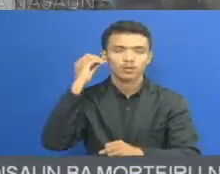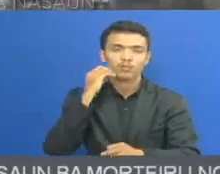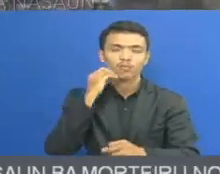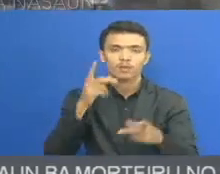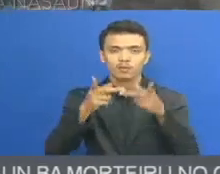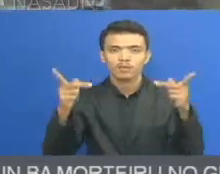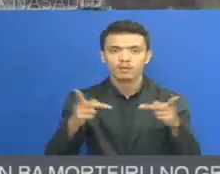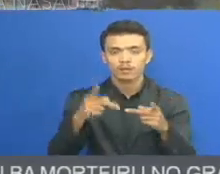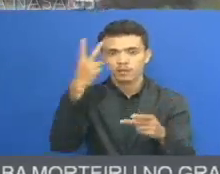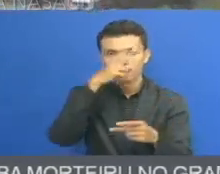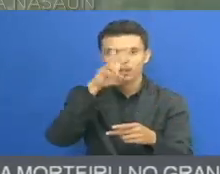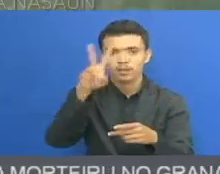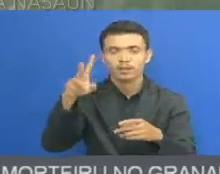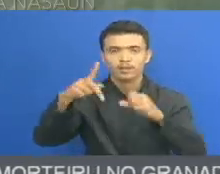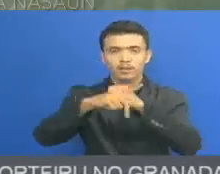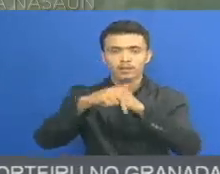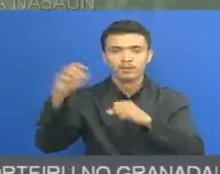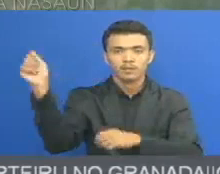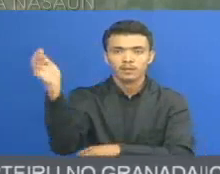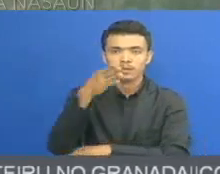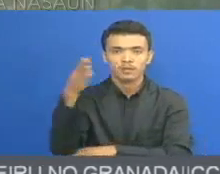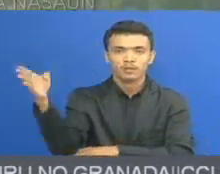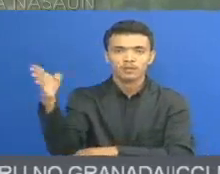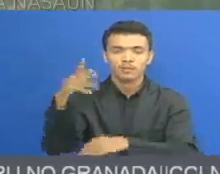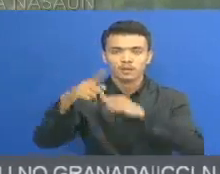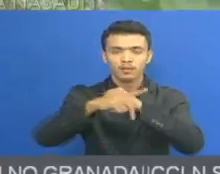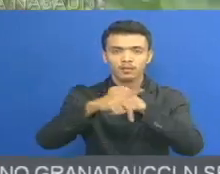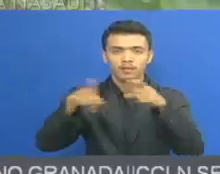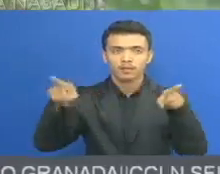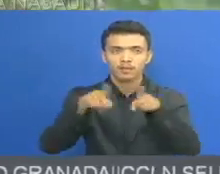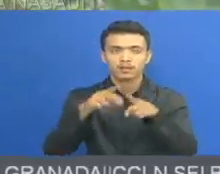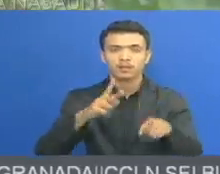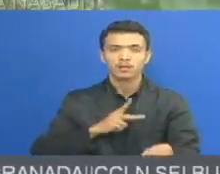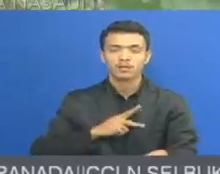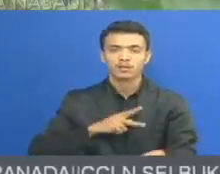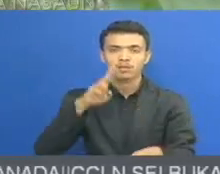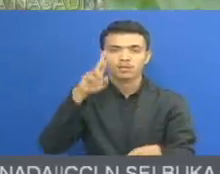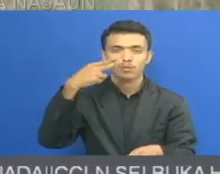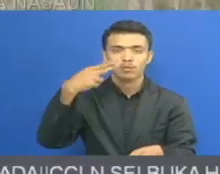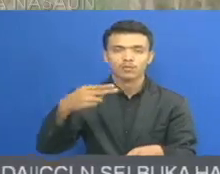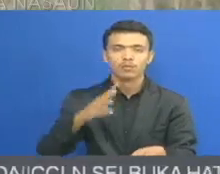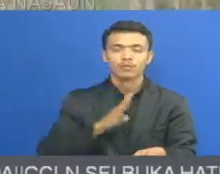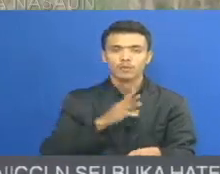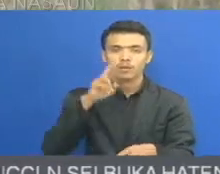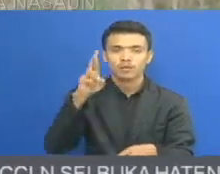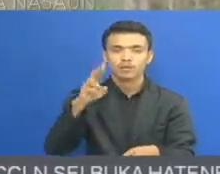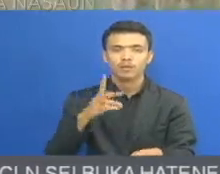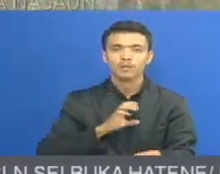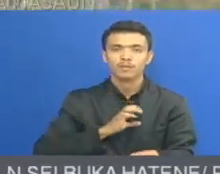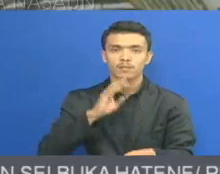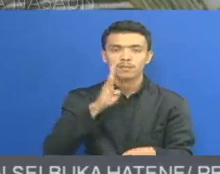Hiraknebe identifica bandeira partido se sai hela makanesan e a área kuluhun, bekora, bekusi, bali de